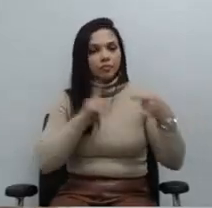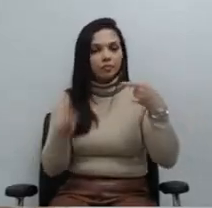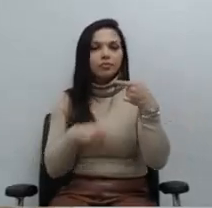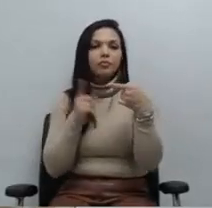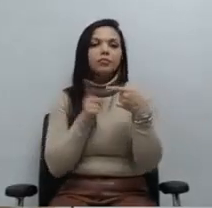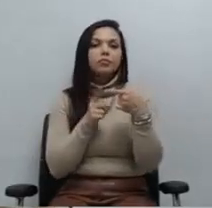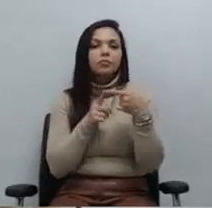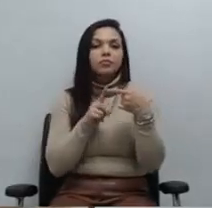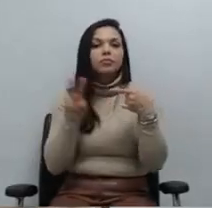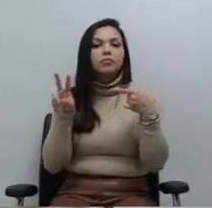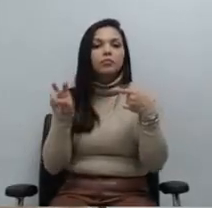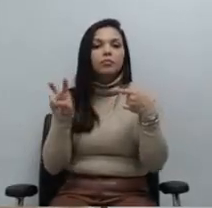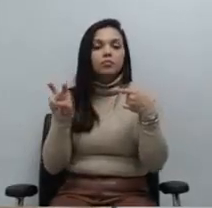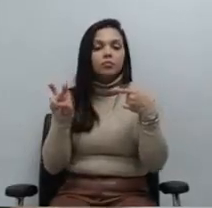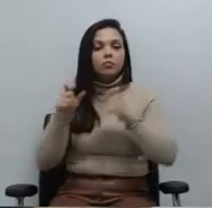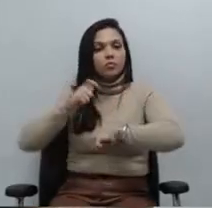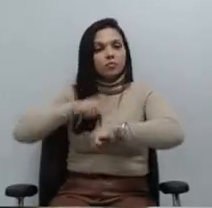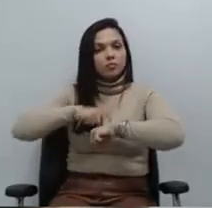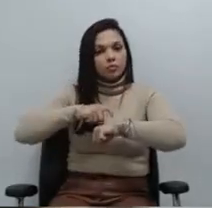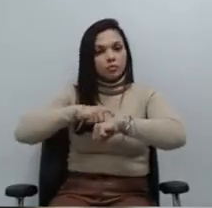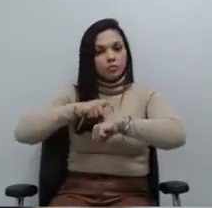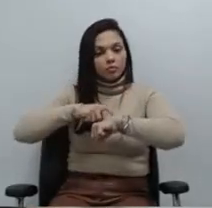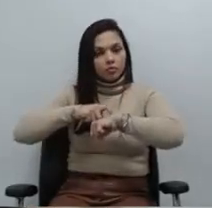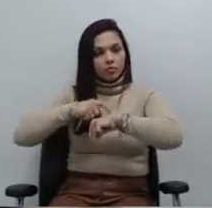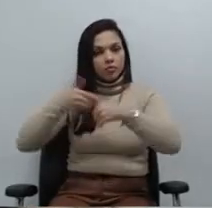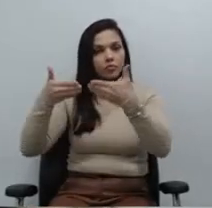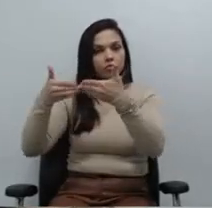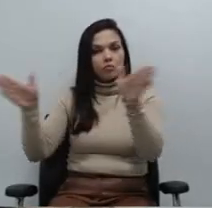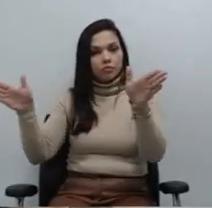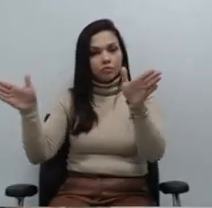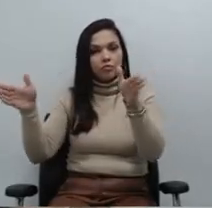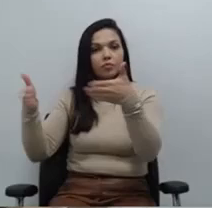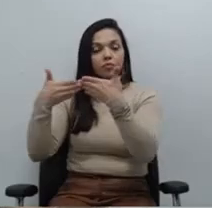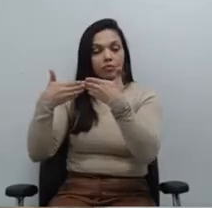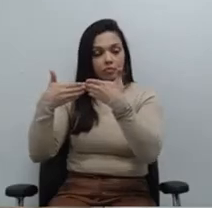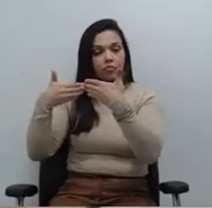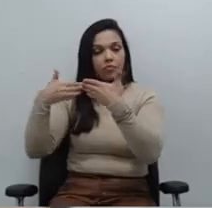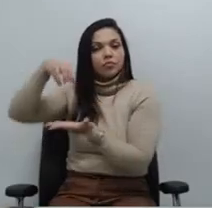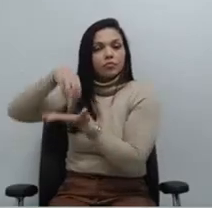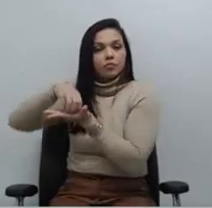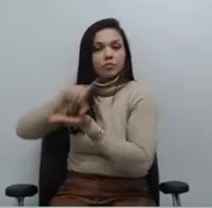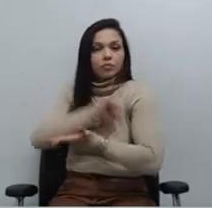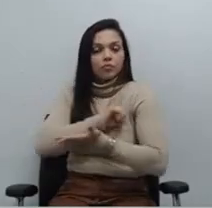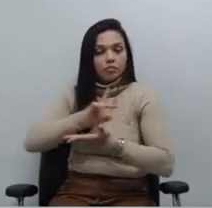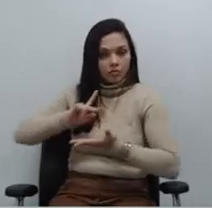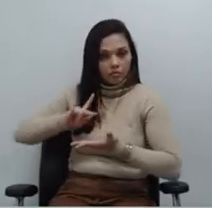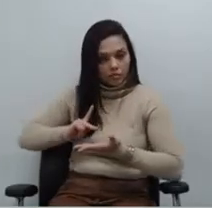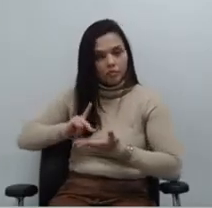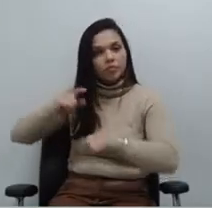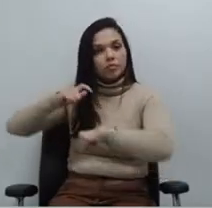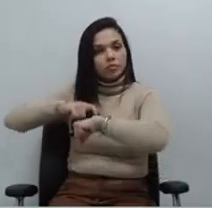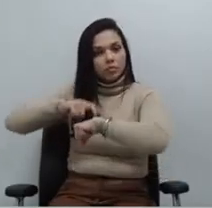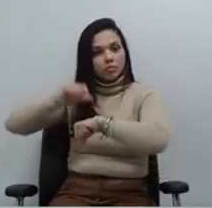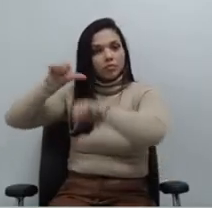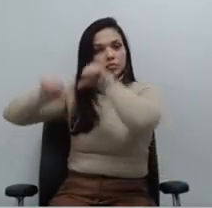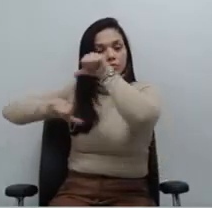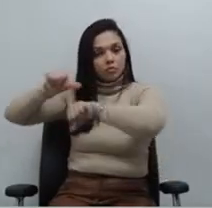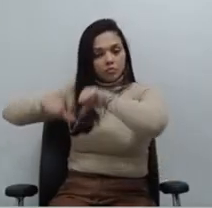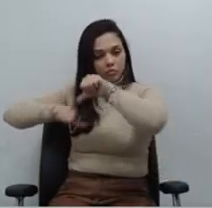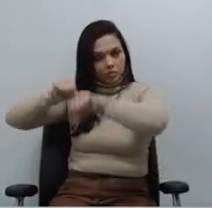a questão do horário de funcionamento das unidades, né? Nós tivemos alguns questionamentos dos colegas para que esse horário fosse alterado,